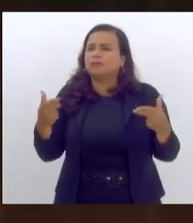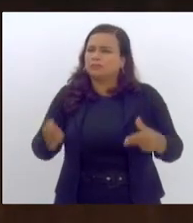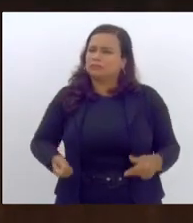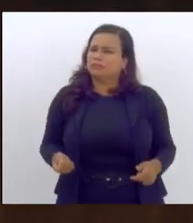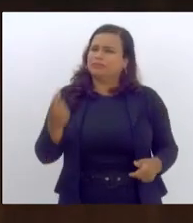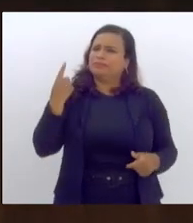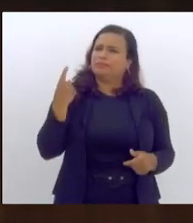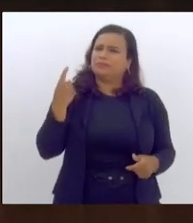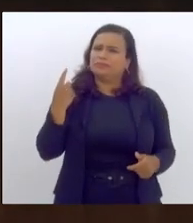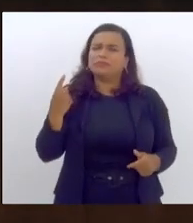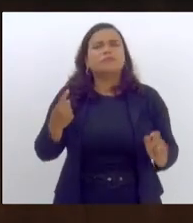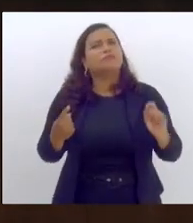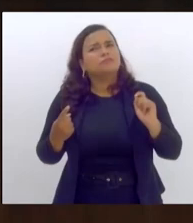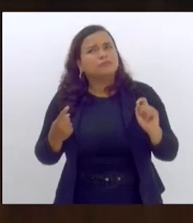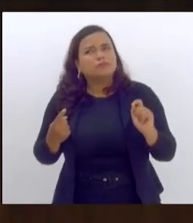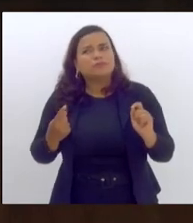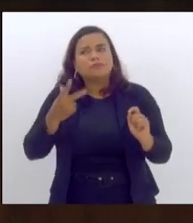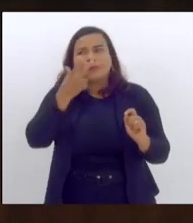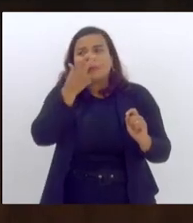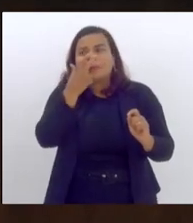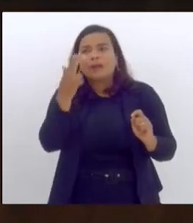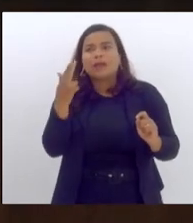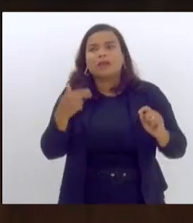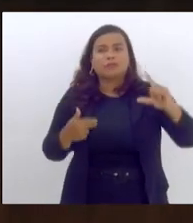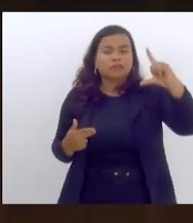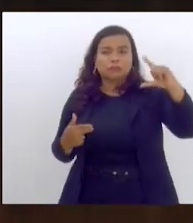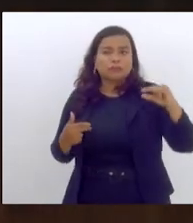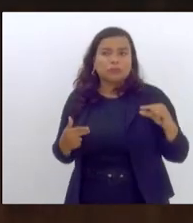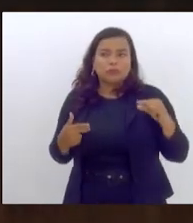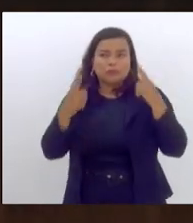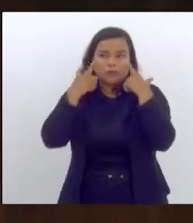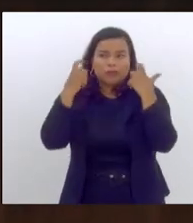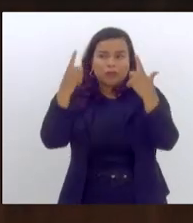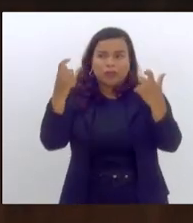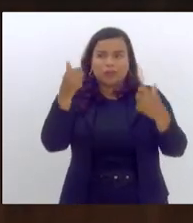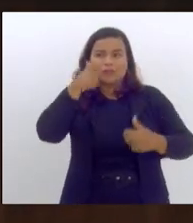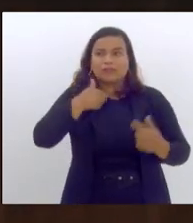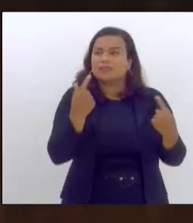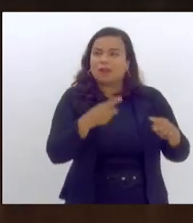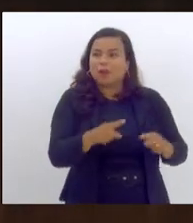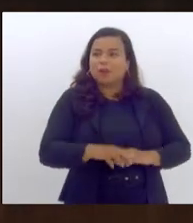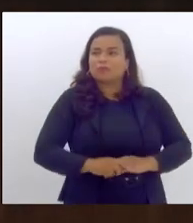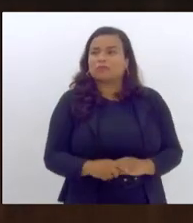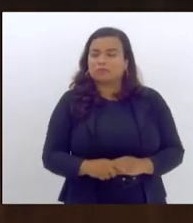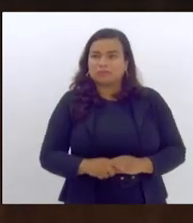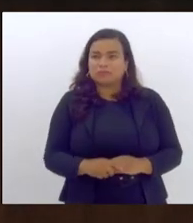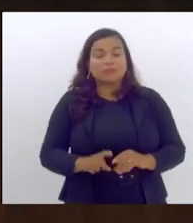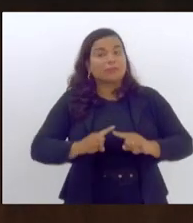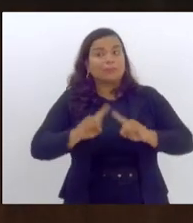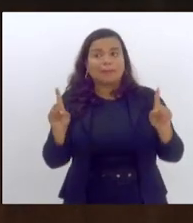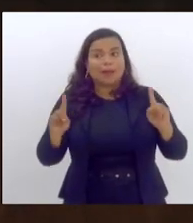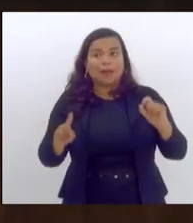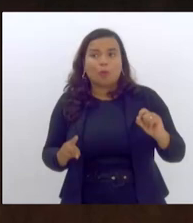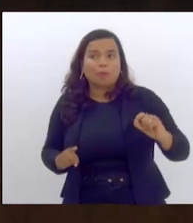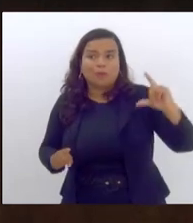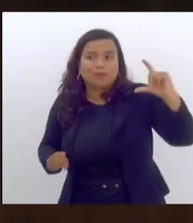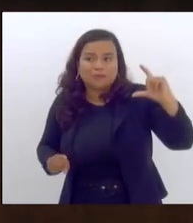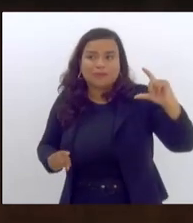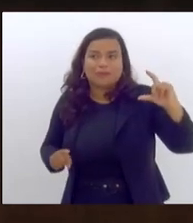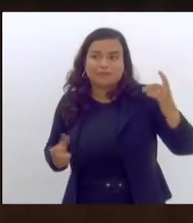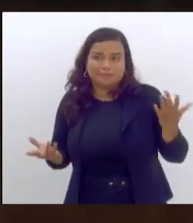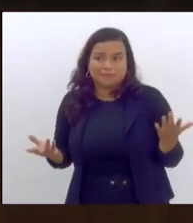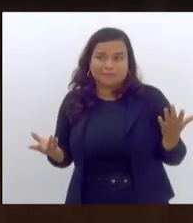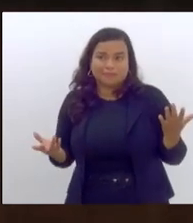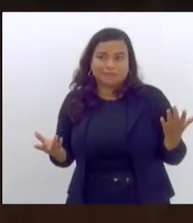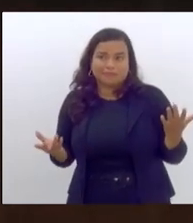estranho, parecendo que tinha diminuído a violência contra as mulheres, mas tinha aumentado